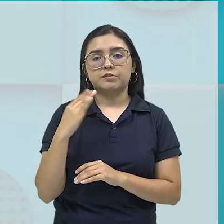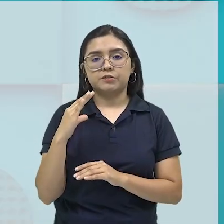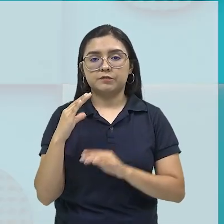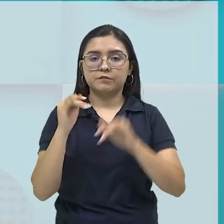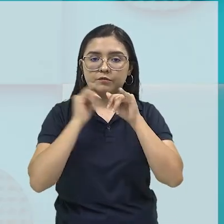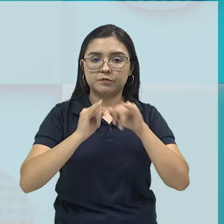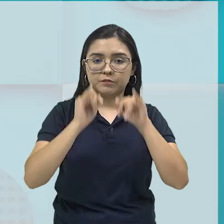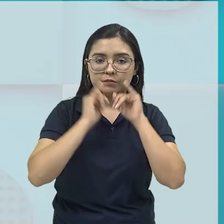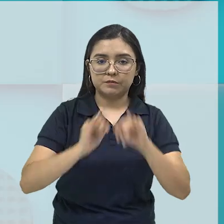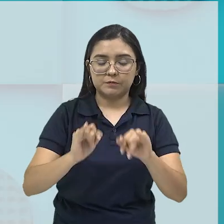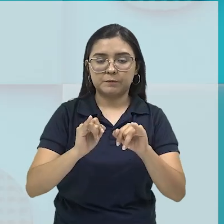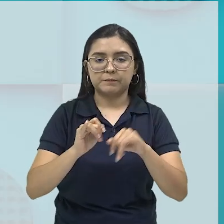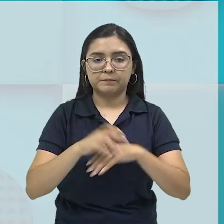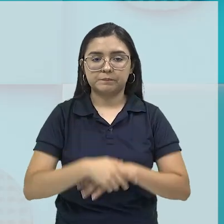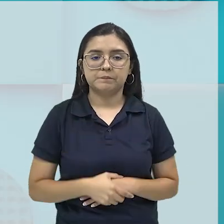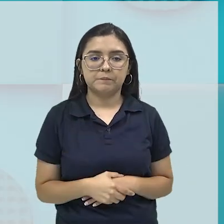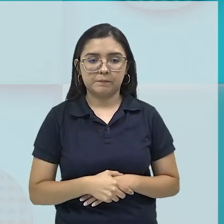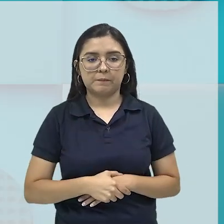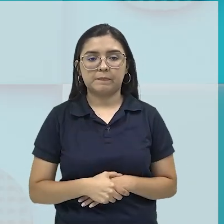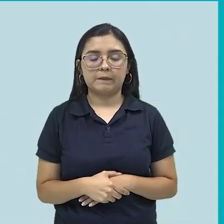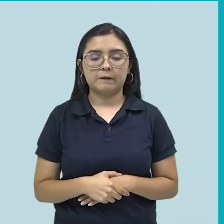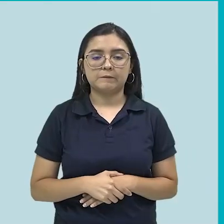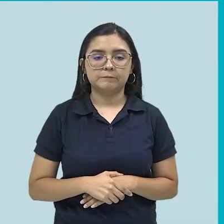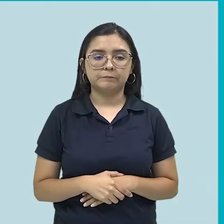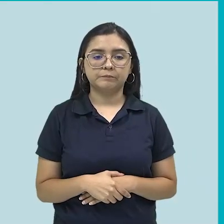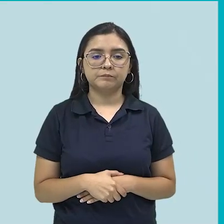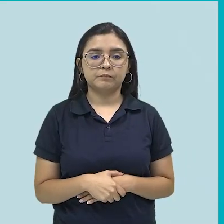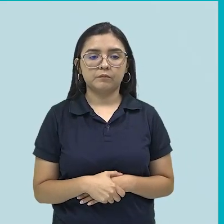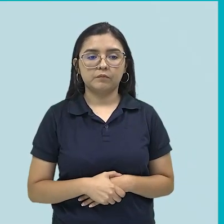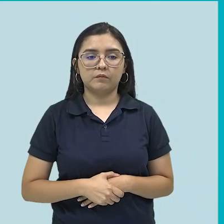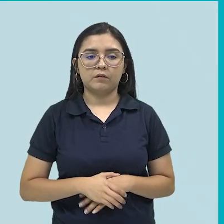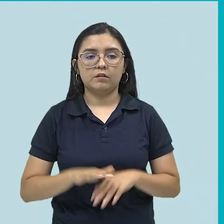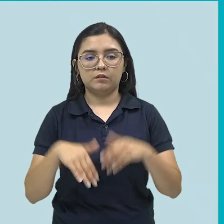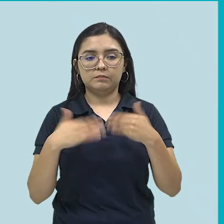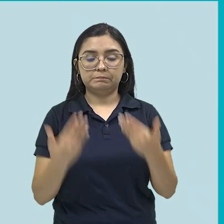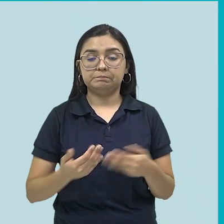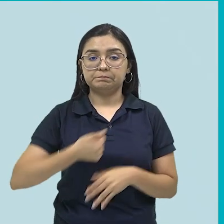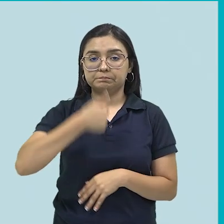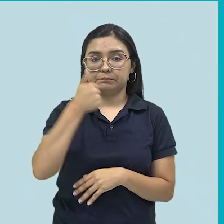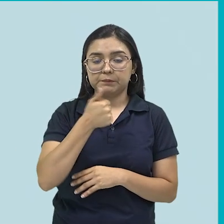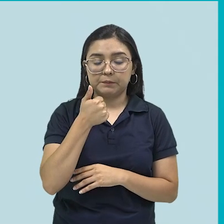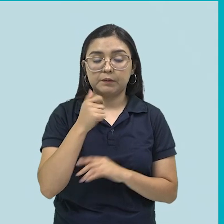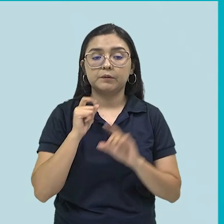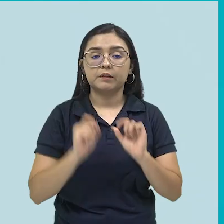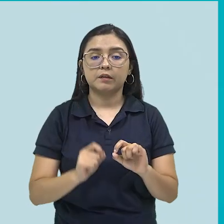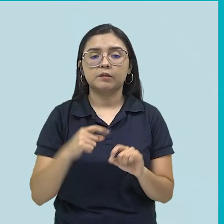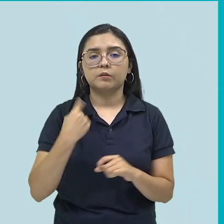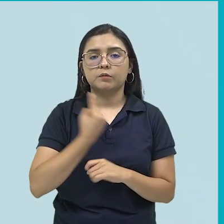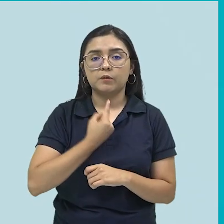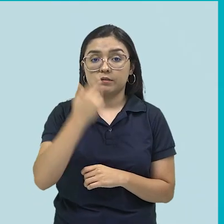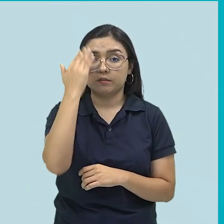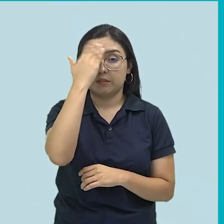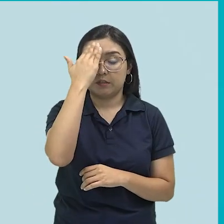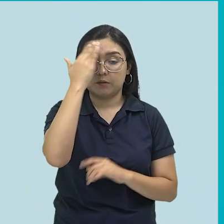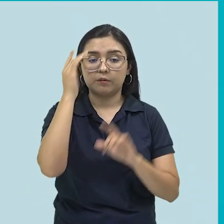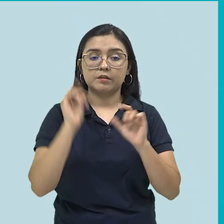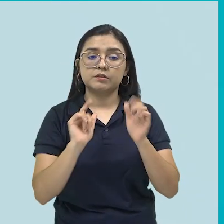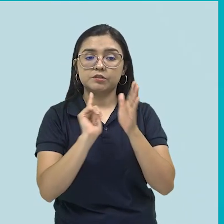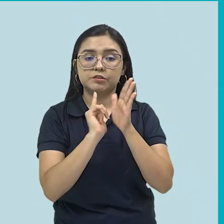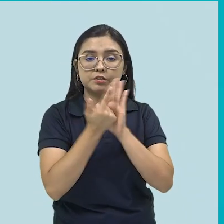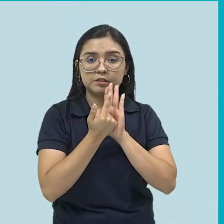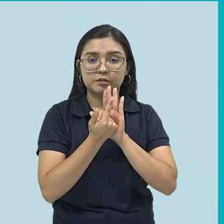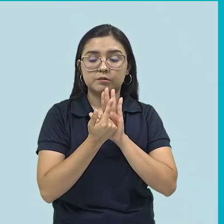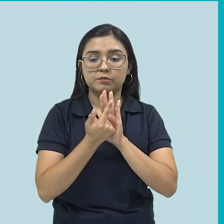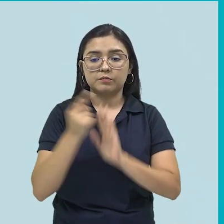uma forma de popularizá-las. Então observem comigo. Primeira coisa que nós vamos tentar entender é que esses gêneros